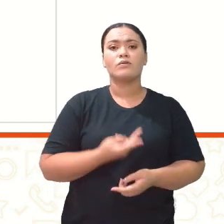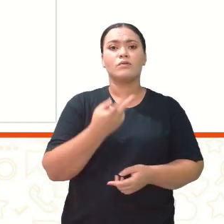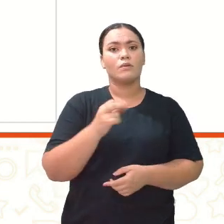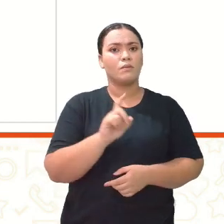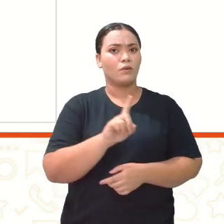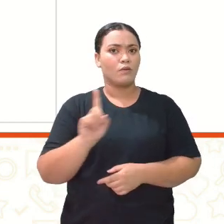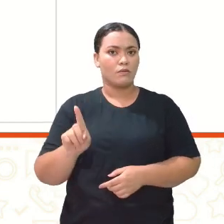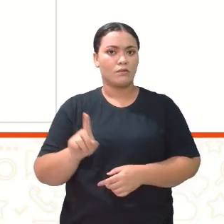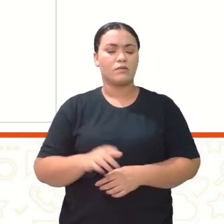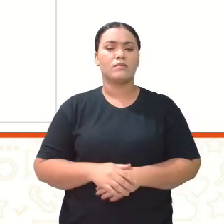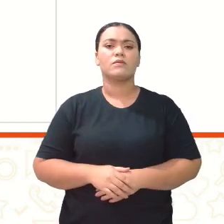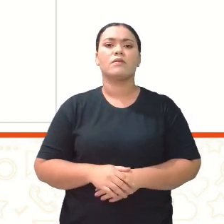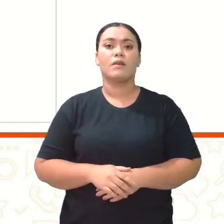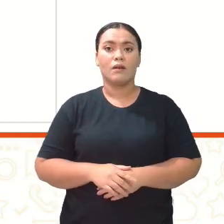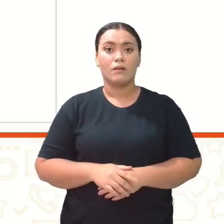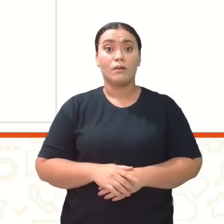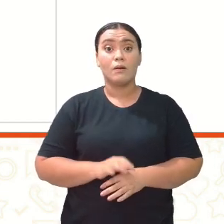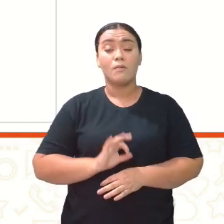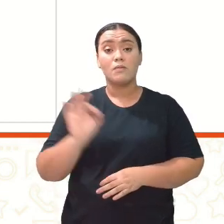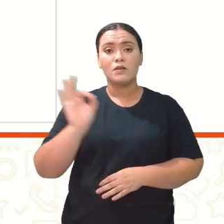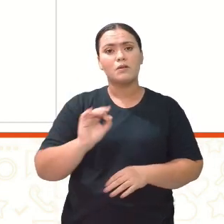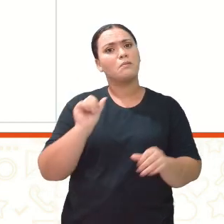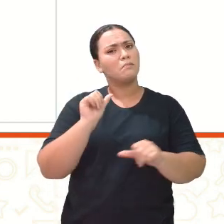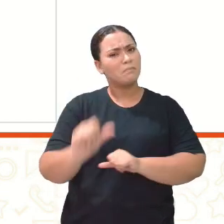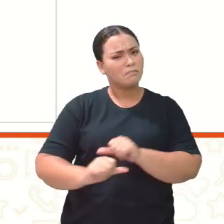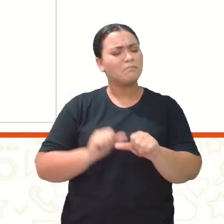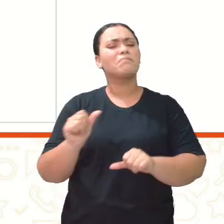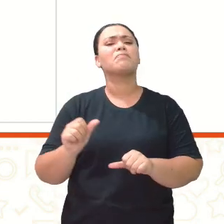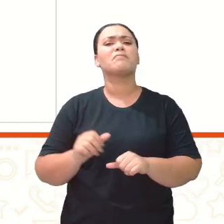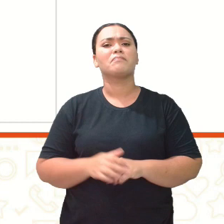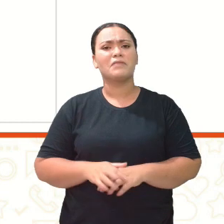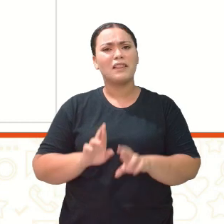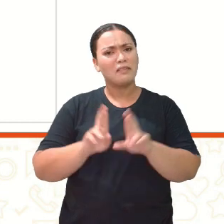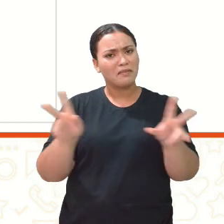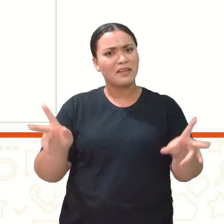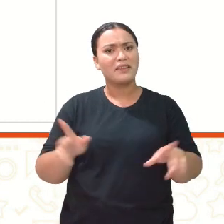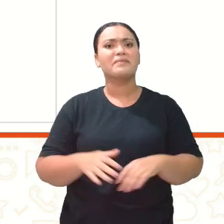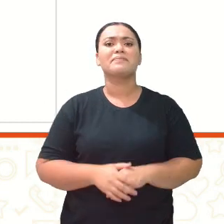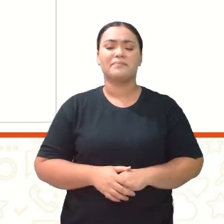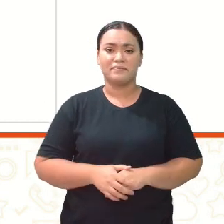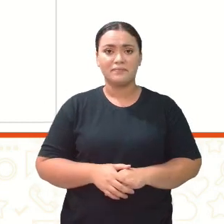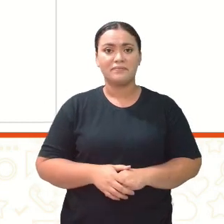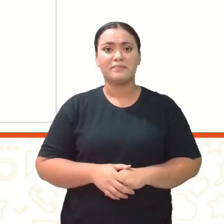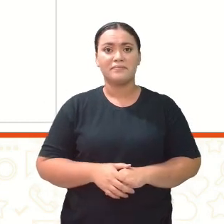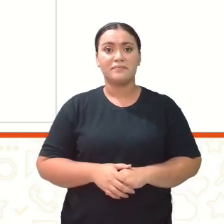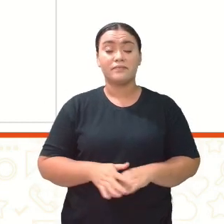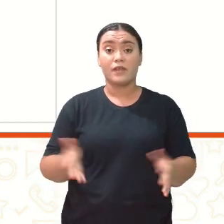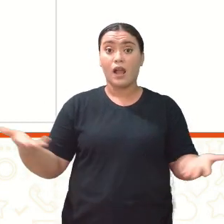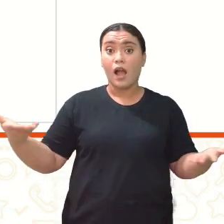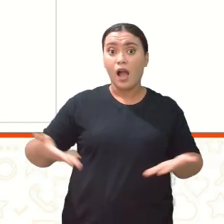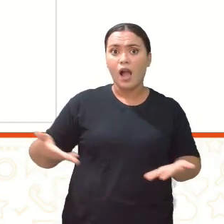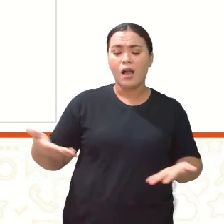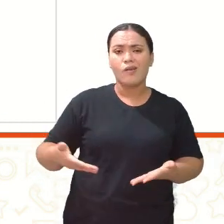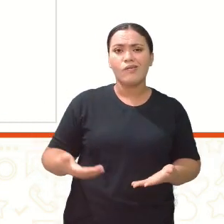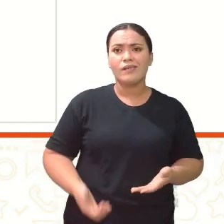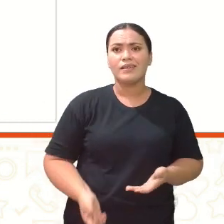2011, esse percentual ficou bastante diferente. Então, agora